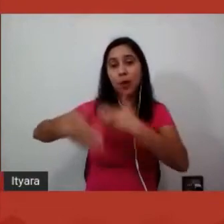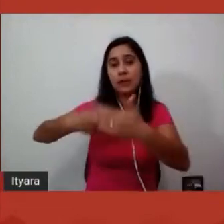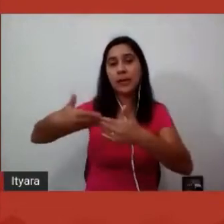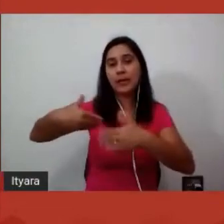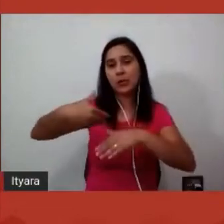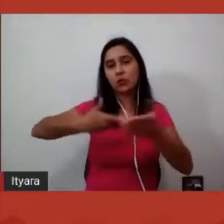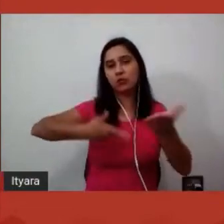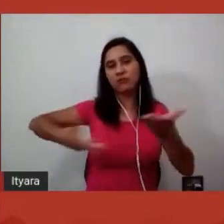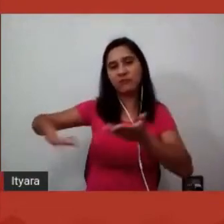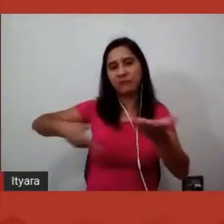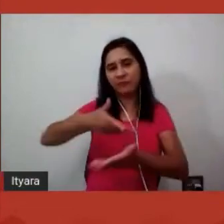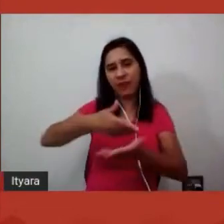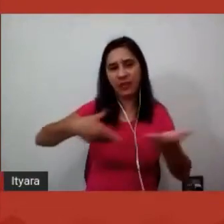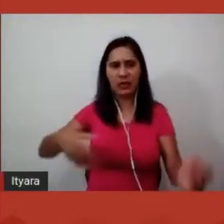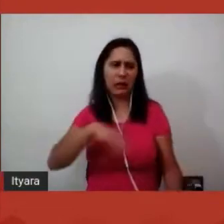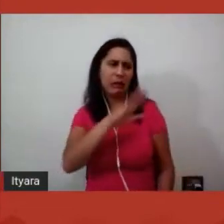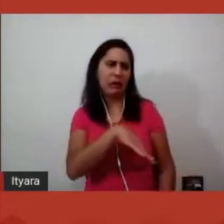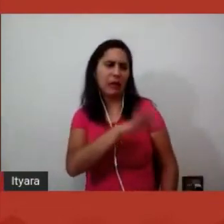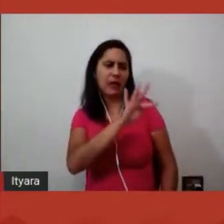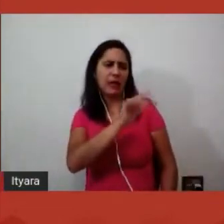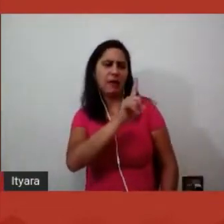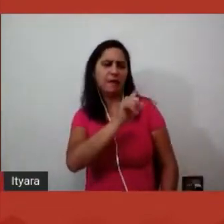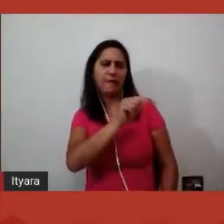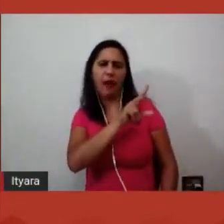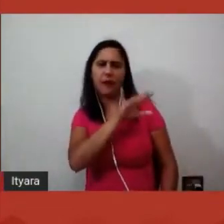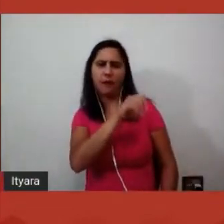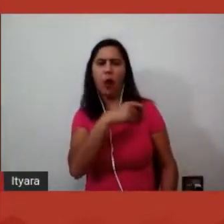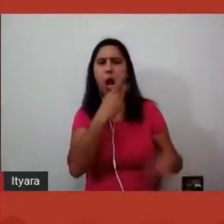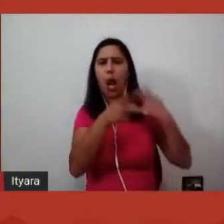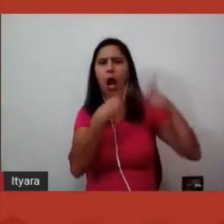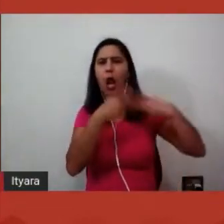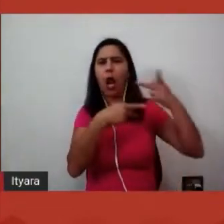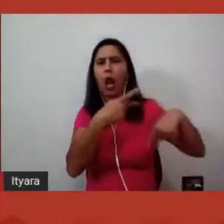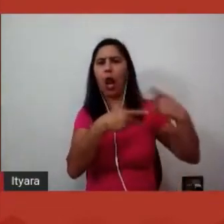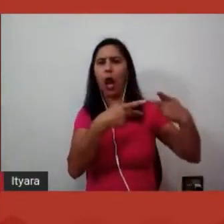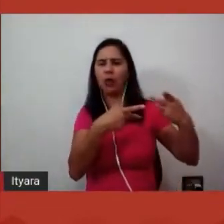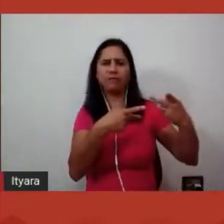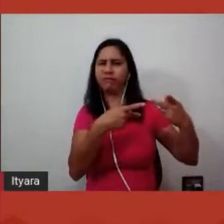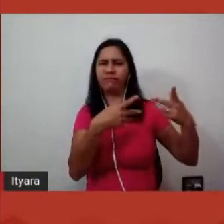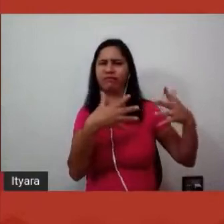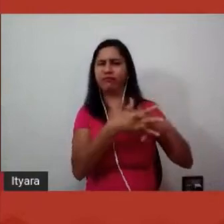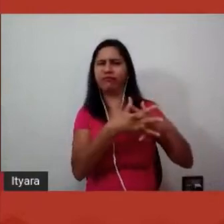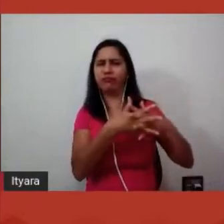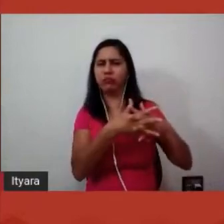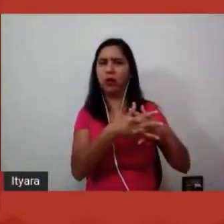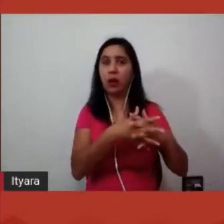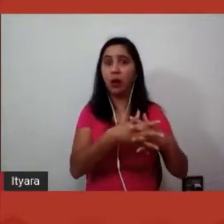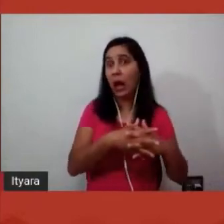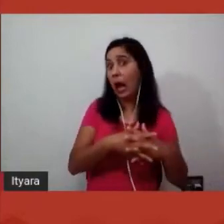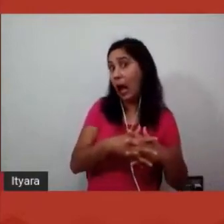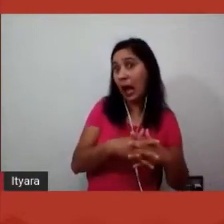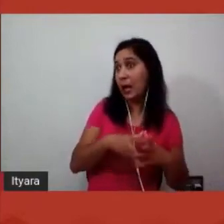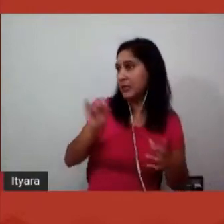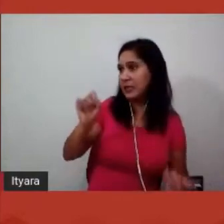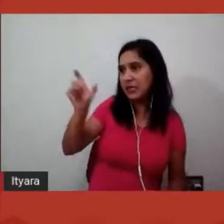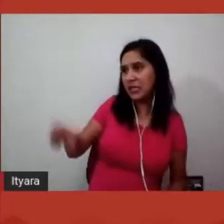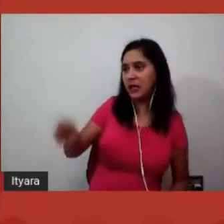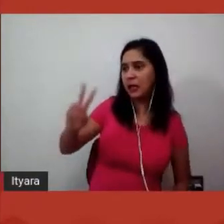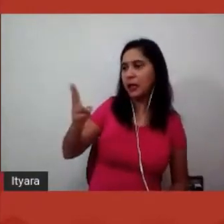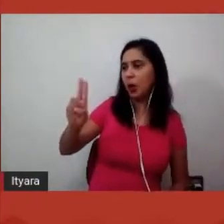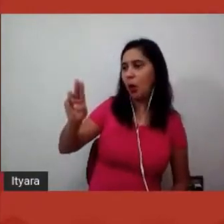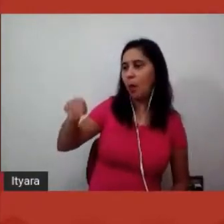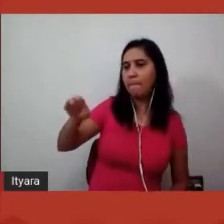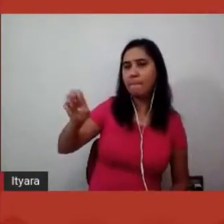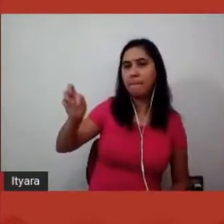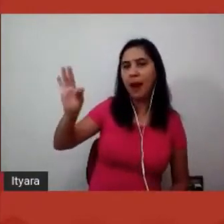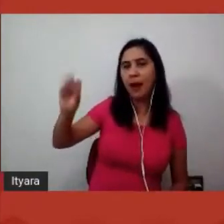Você pode falar, não, o Flávio falou demais, pô, não dá, sim, sabe? Ou falar, não, se não fosse o Humberto, o